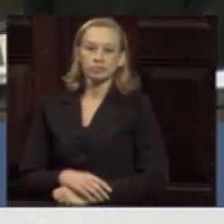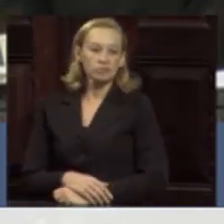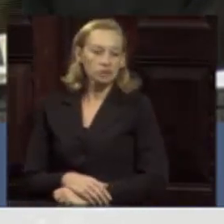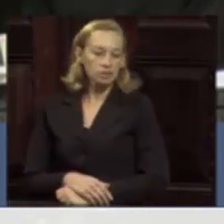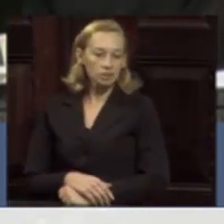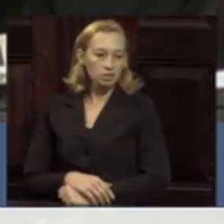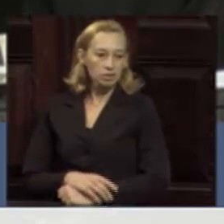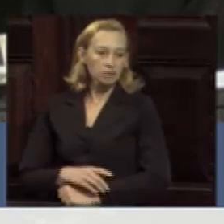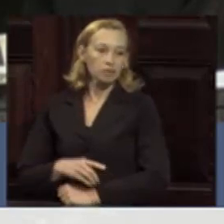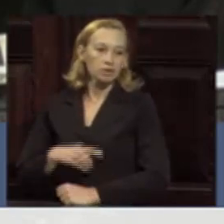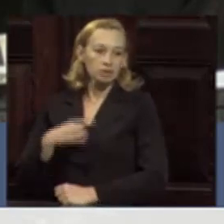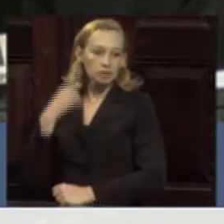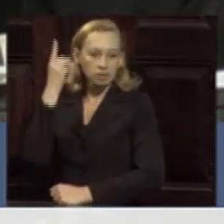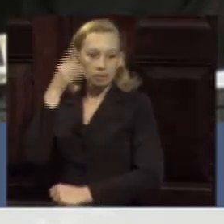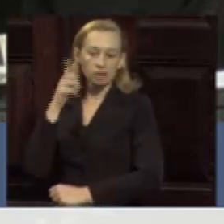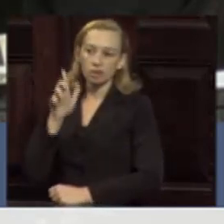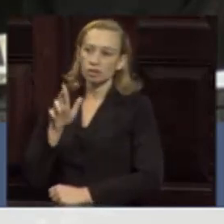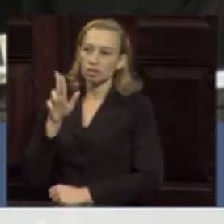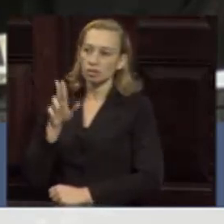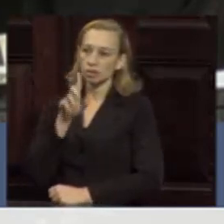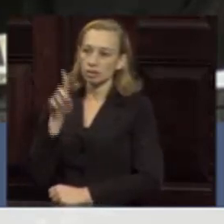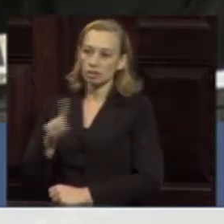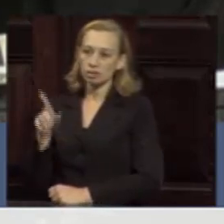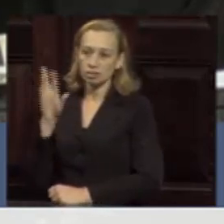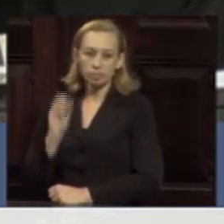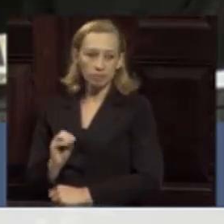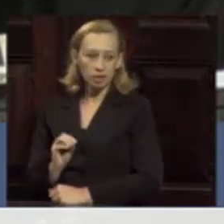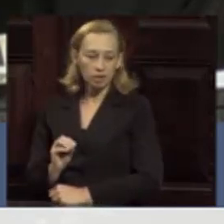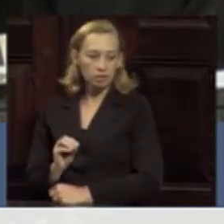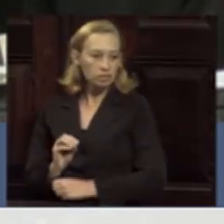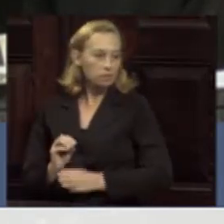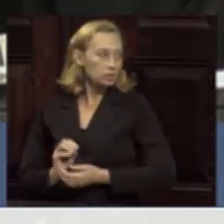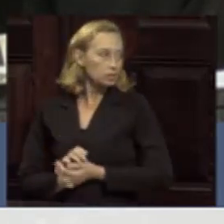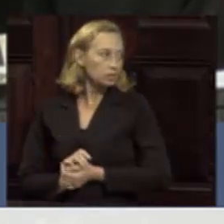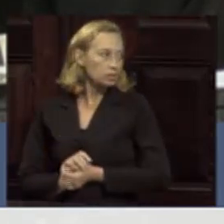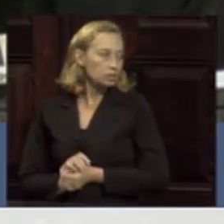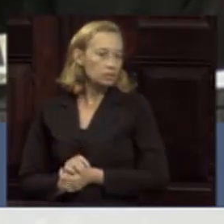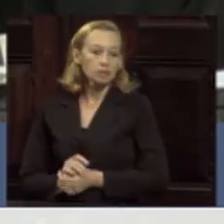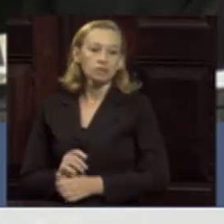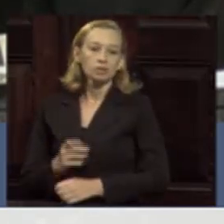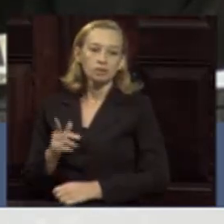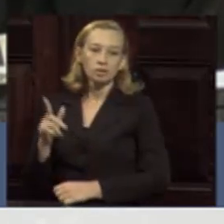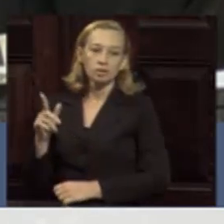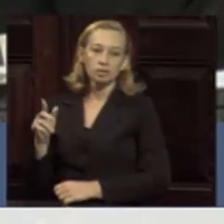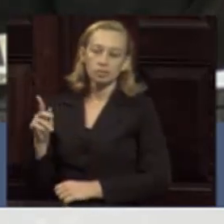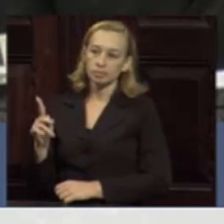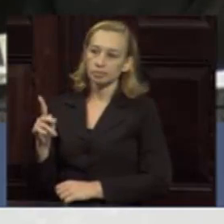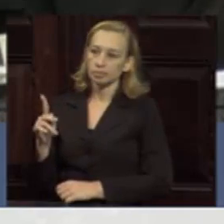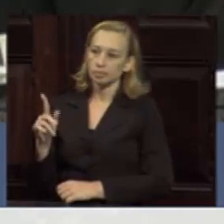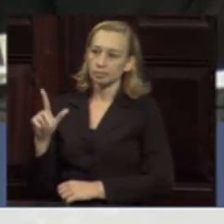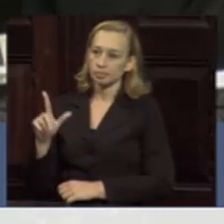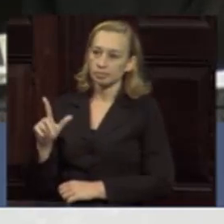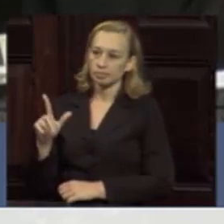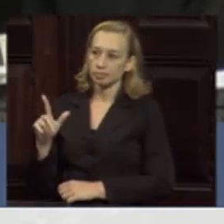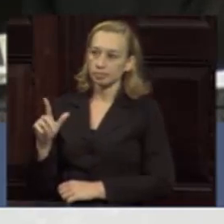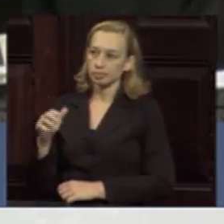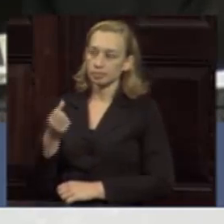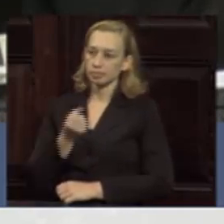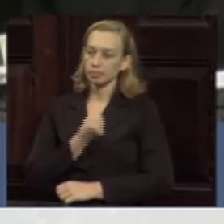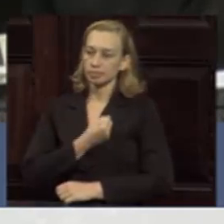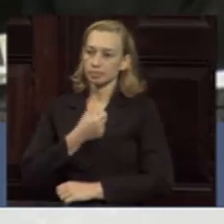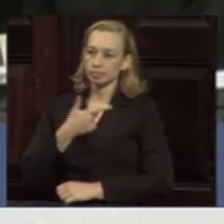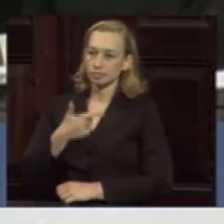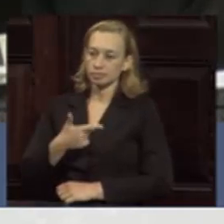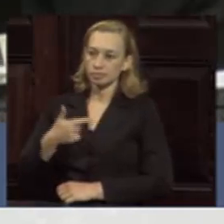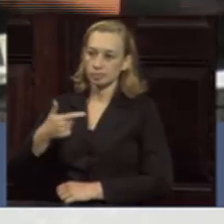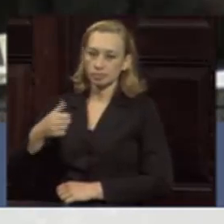pela Comissão de Constituição e Justiça, para emitir parecer ao PL 3836 de 2018, de autoria da